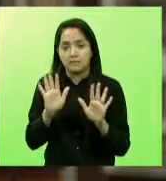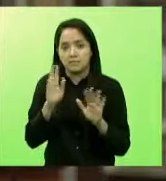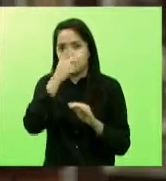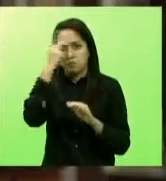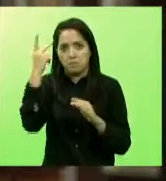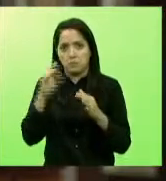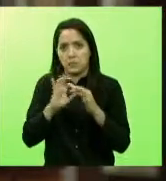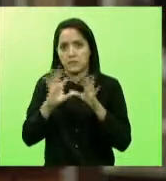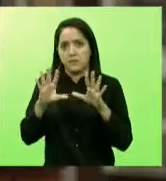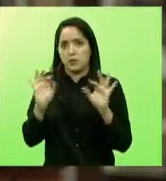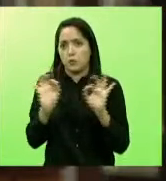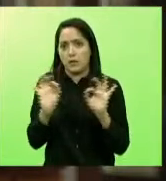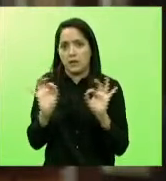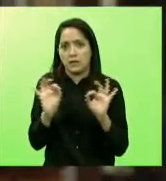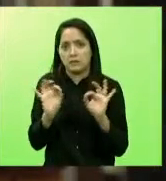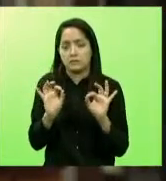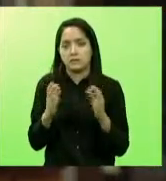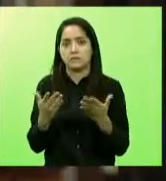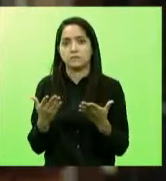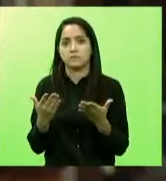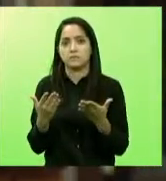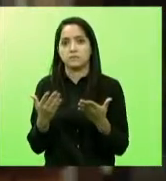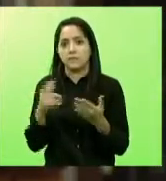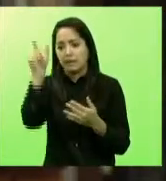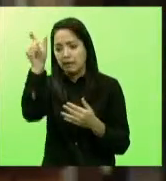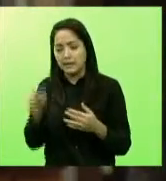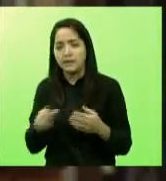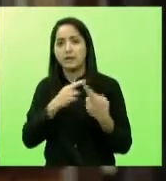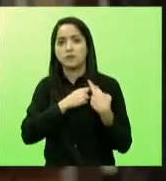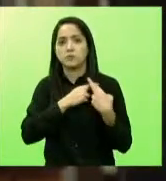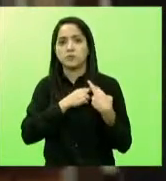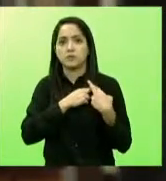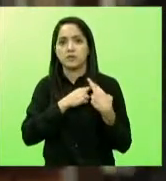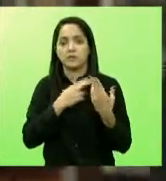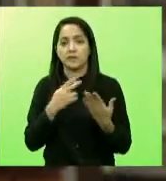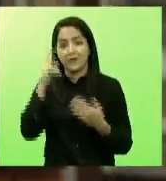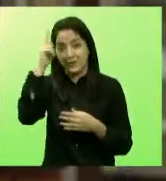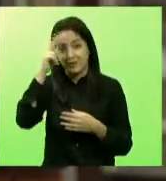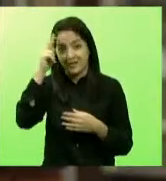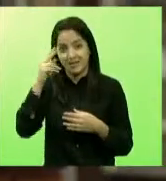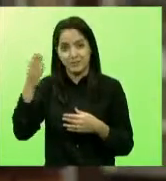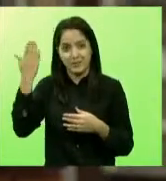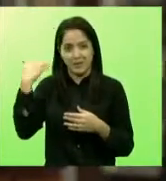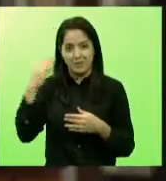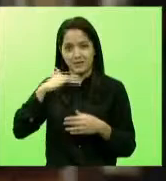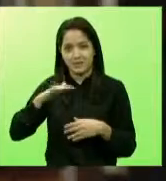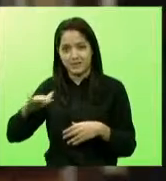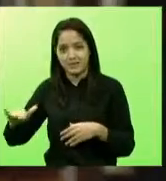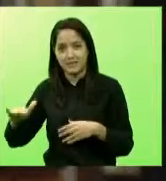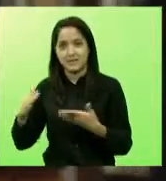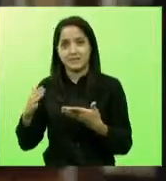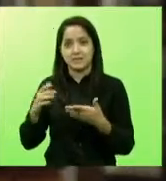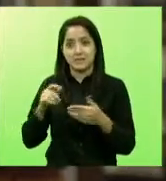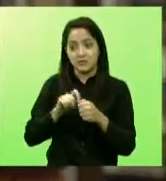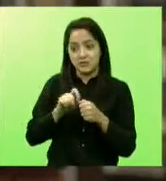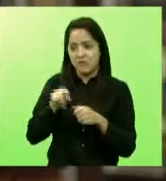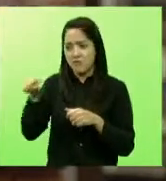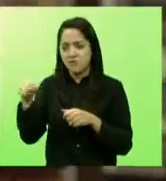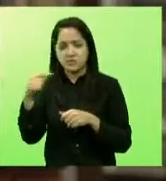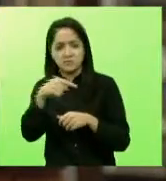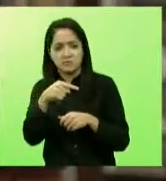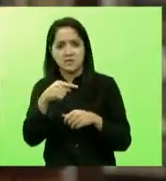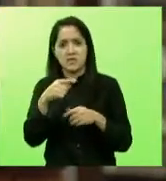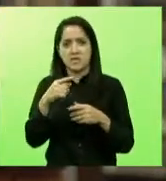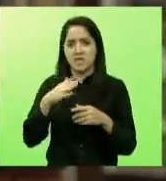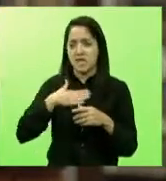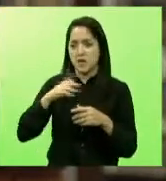aumento. Né, ninguém. Me lembra quando eu era criança, né, que a gente fazia alguma coisa e um irmão ficava falando, foi